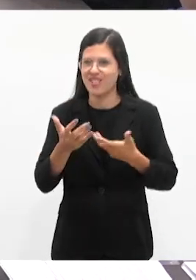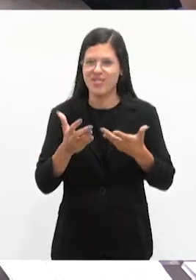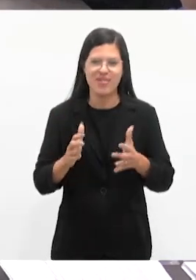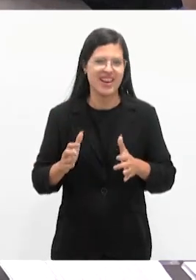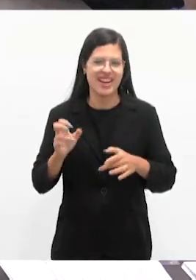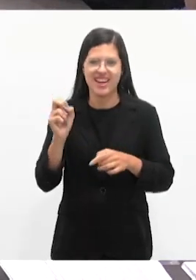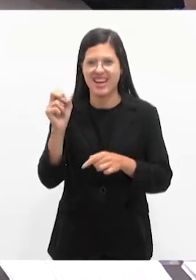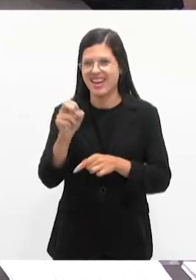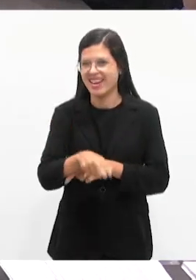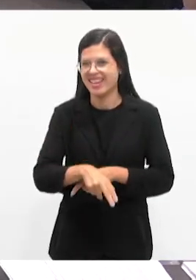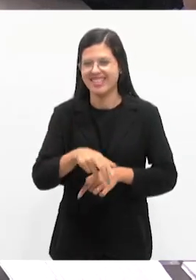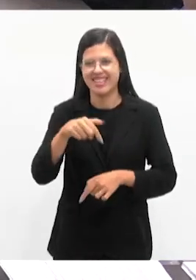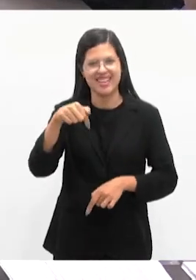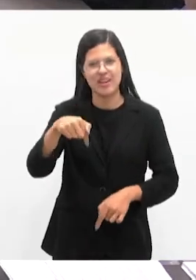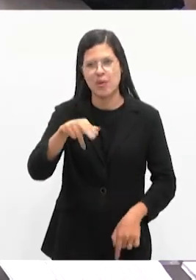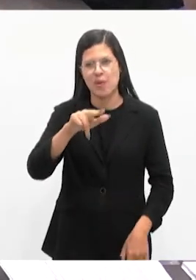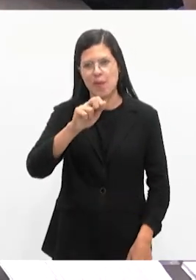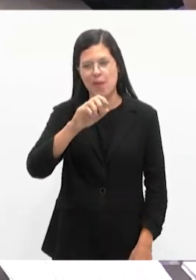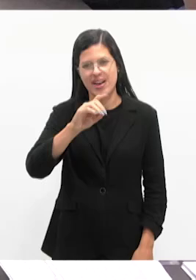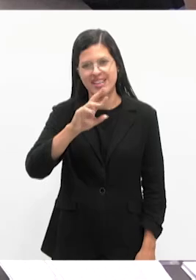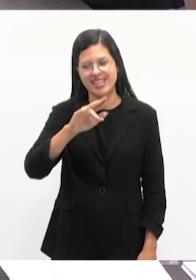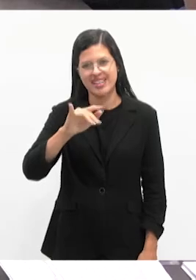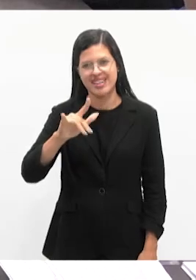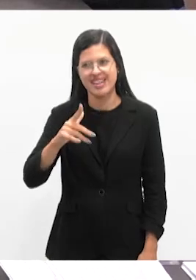tipo de quadrilha, deputado Rodrigo Amorim.